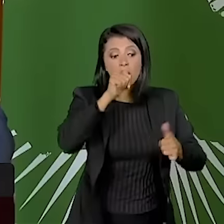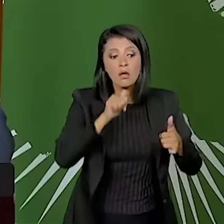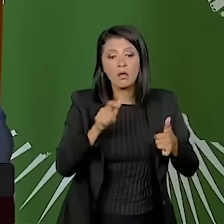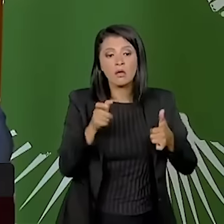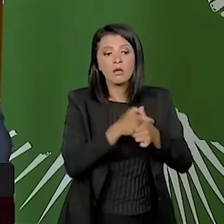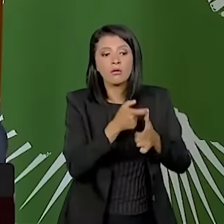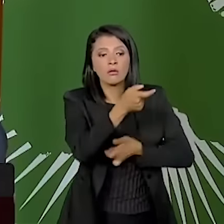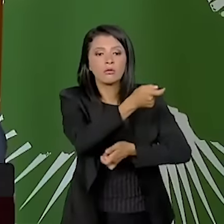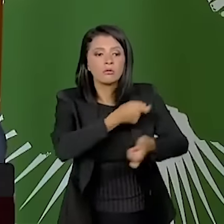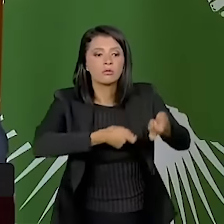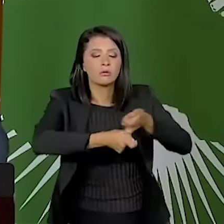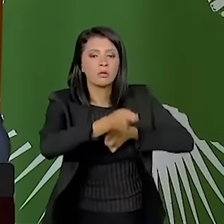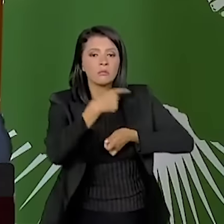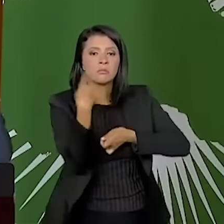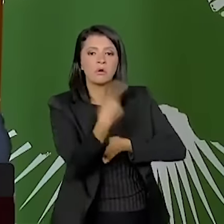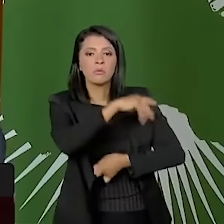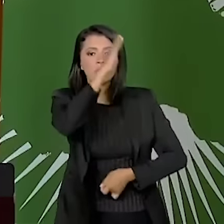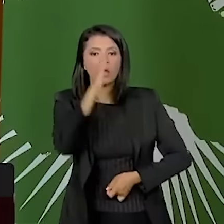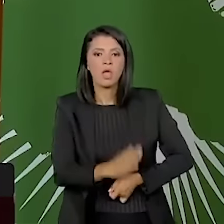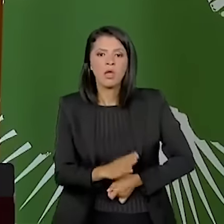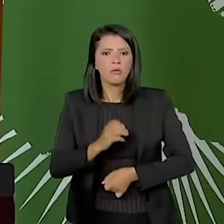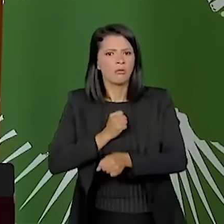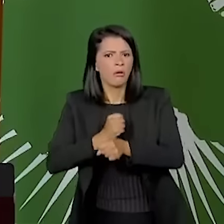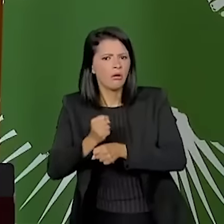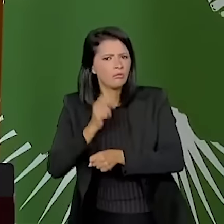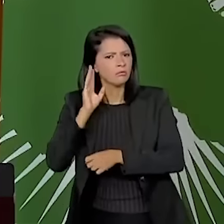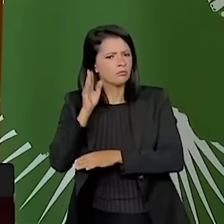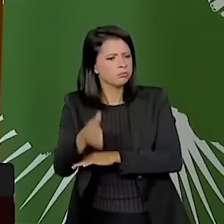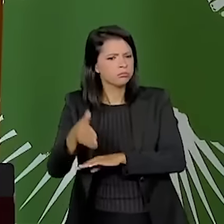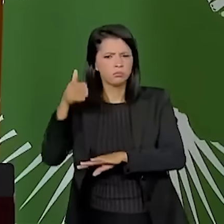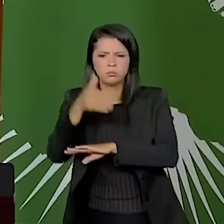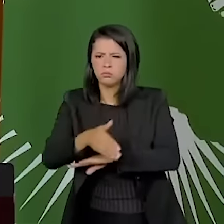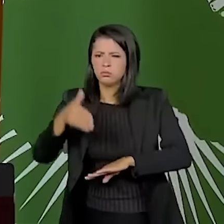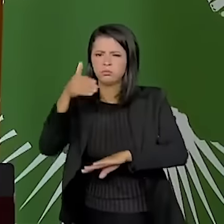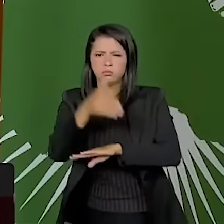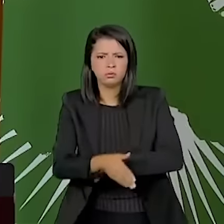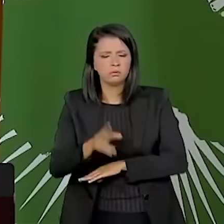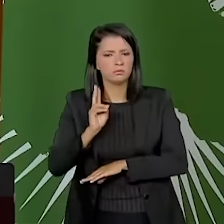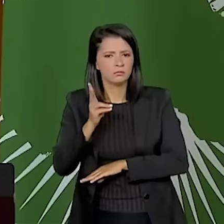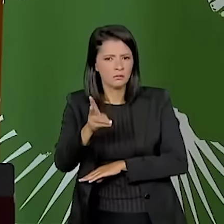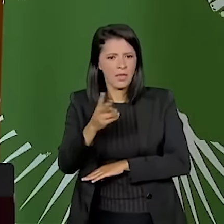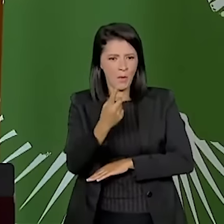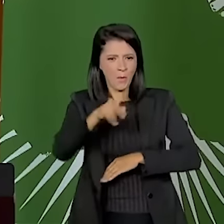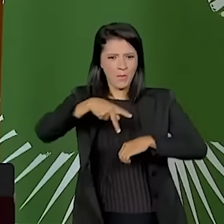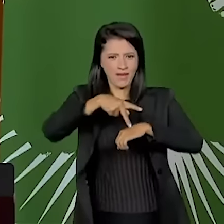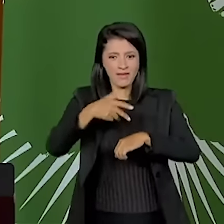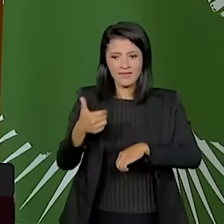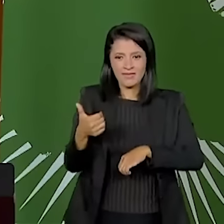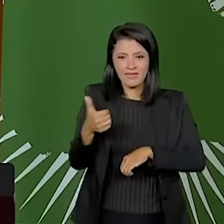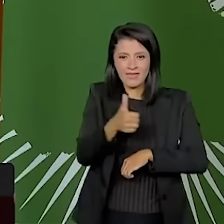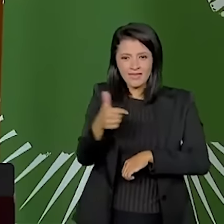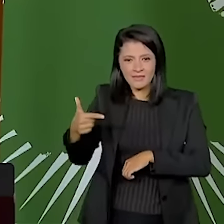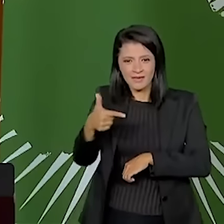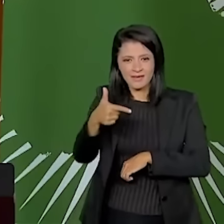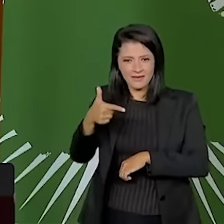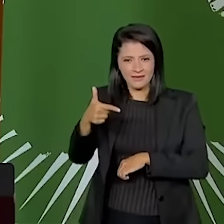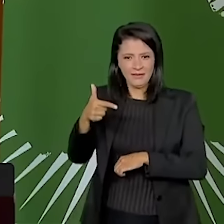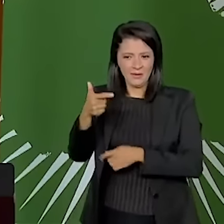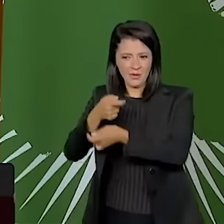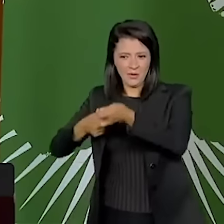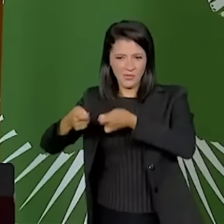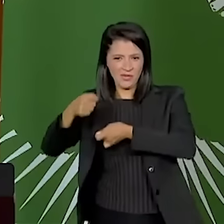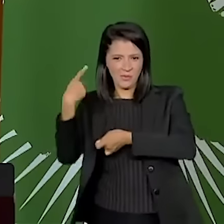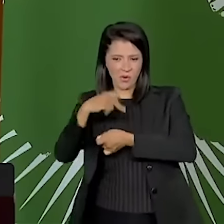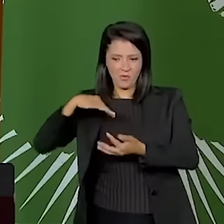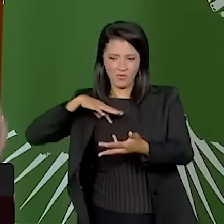brasileira. Todo ano. Ou seja, um país que era a 12ª economia mundial receber